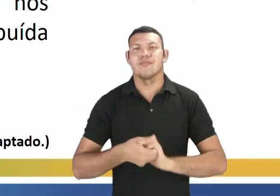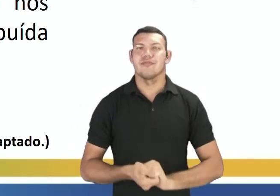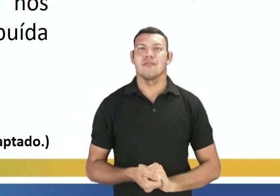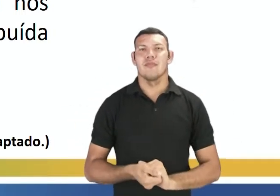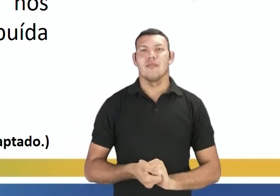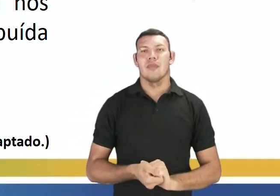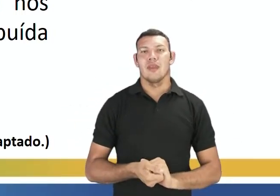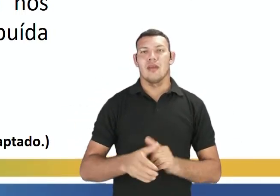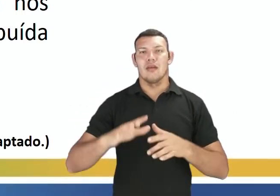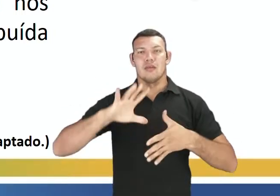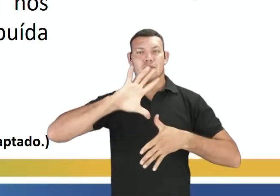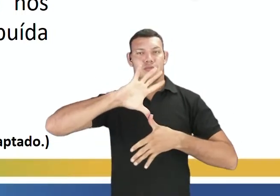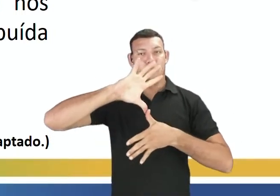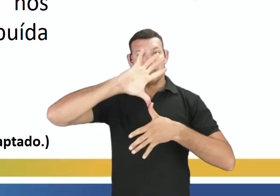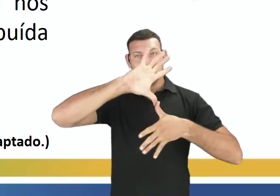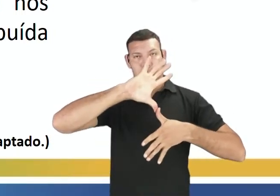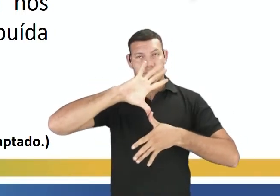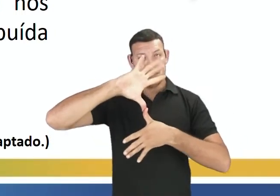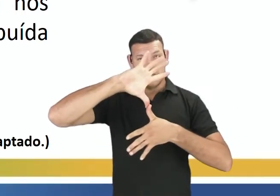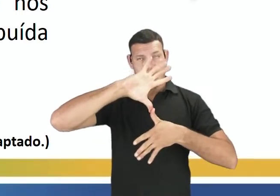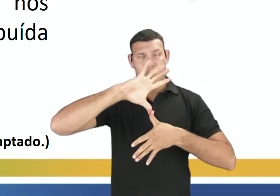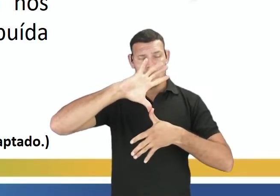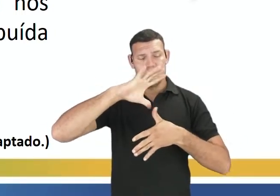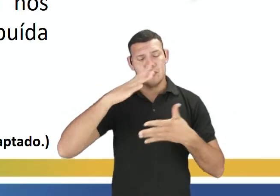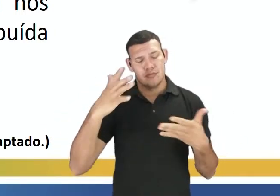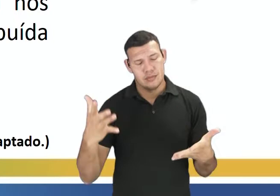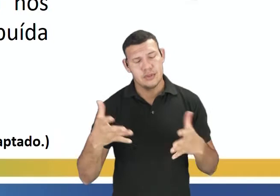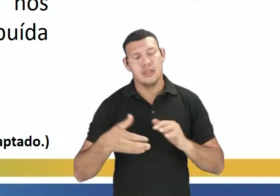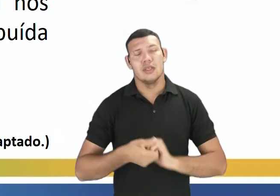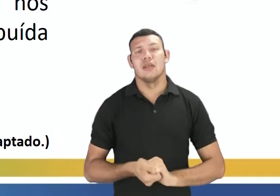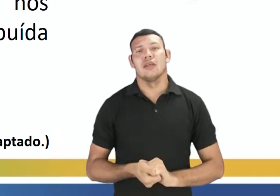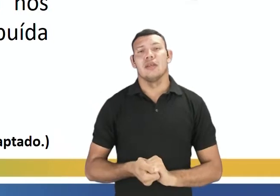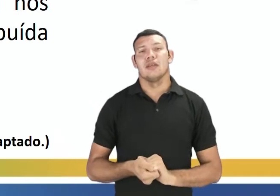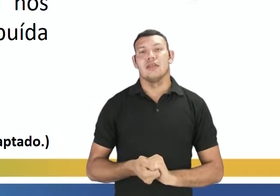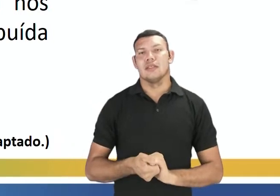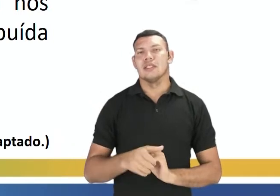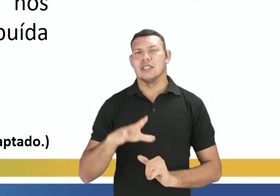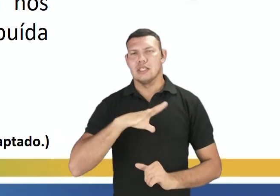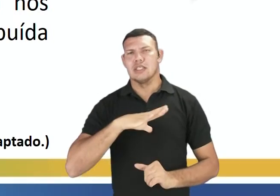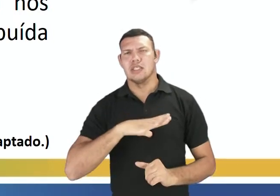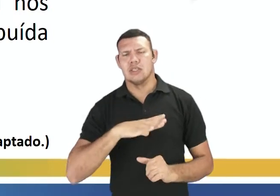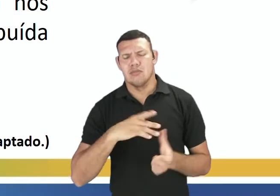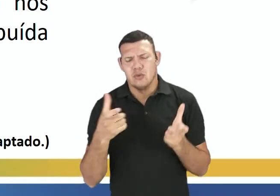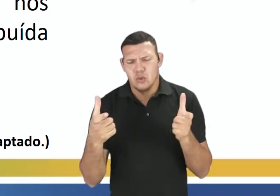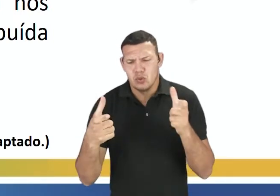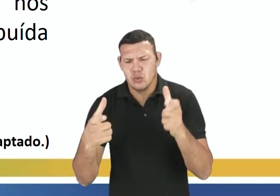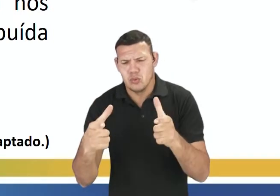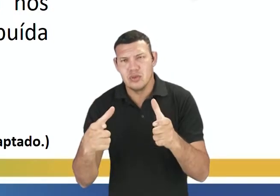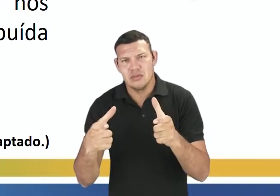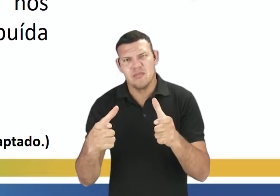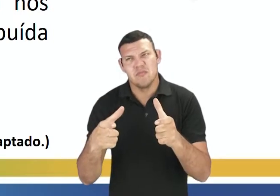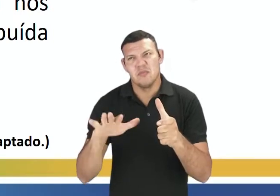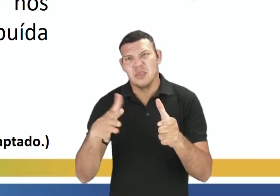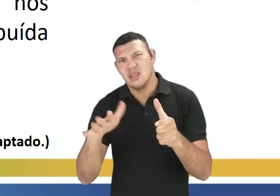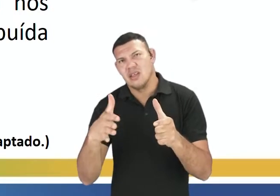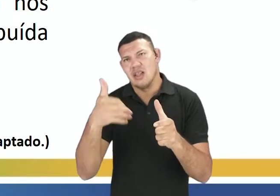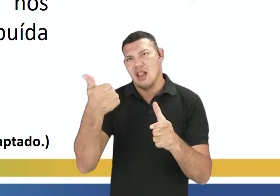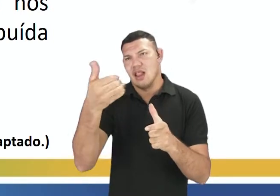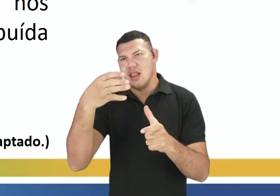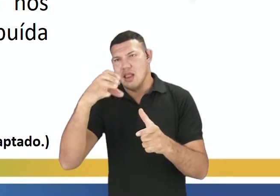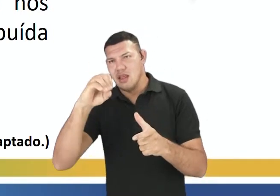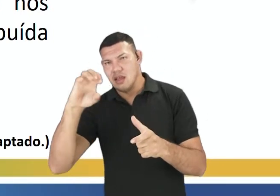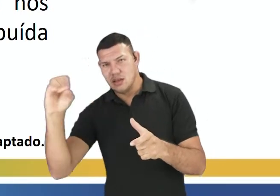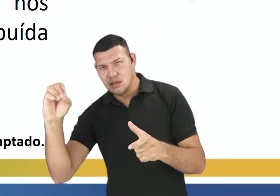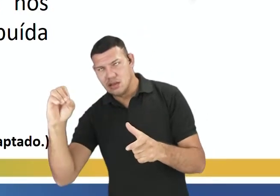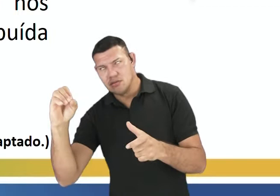mostrar um mapa a seguir, ele vai apresentar número de cidades médias, ou seja, uma cidade média, ela tem cerca de 100 a 500 mil habitantes. Então,